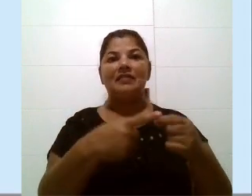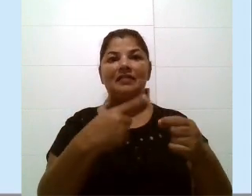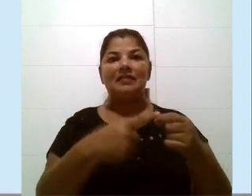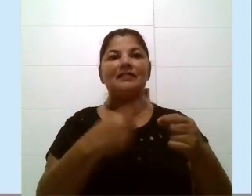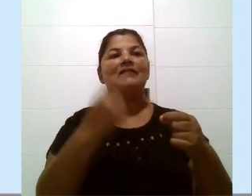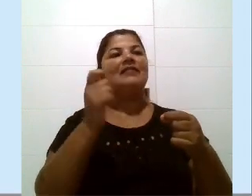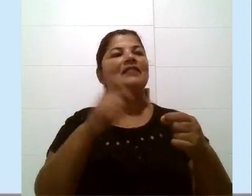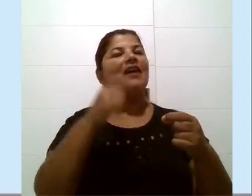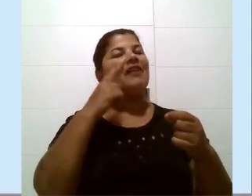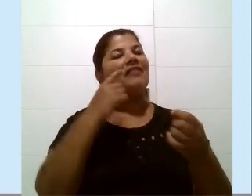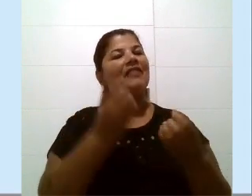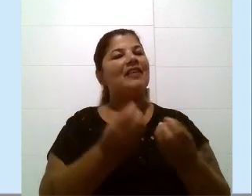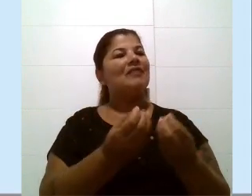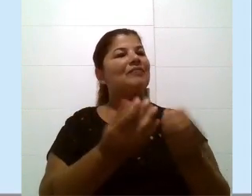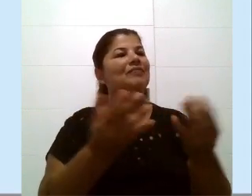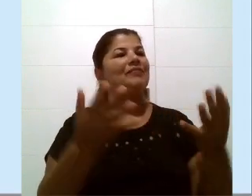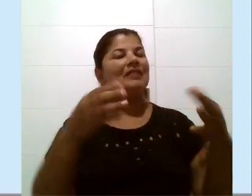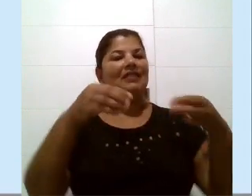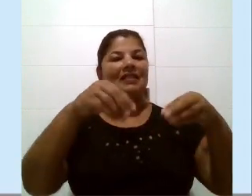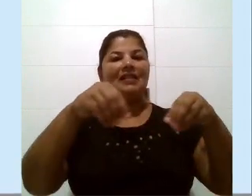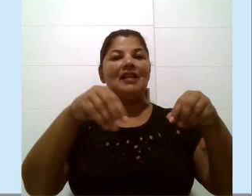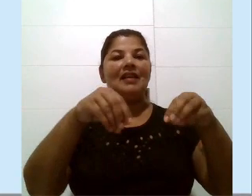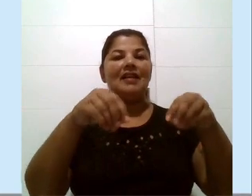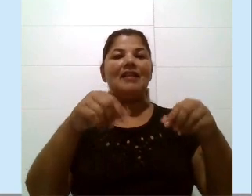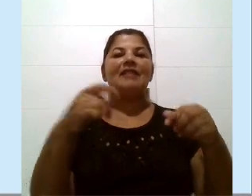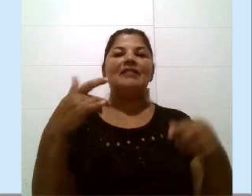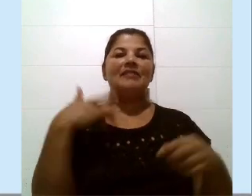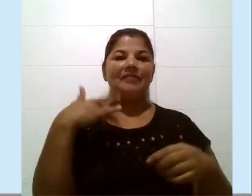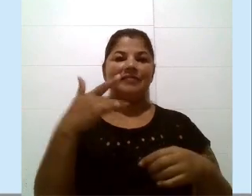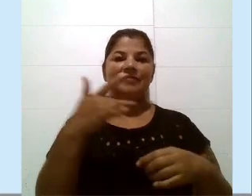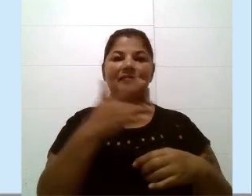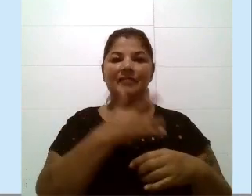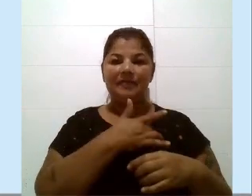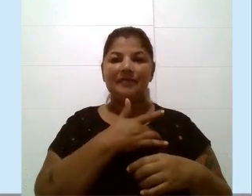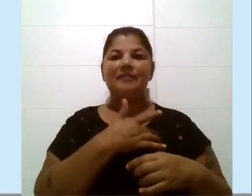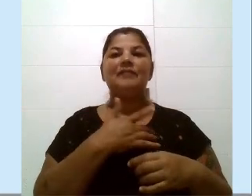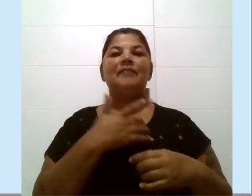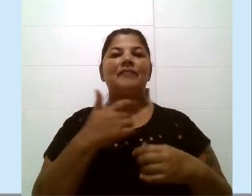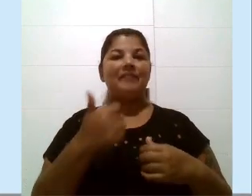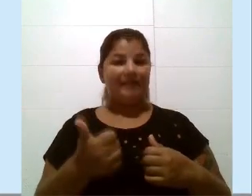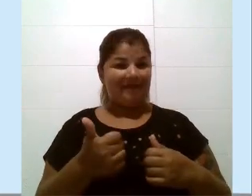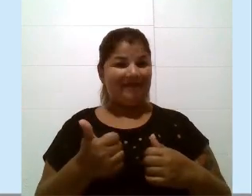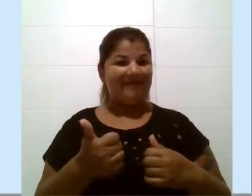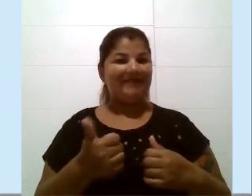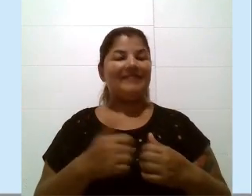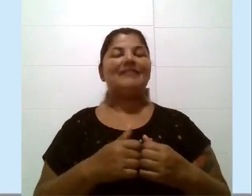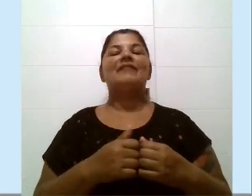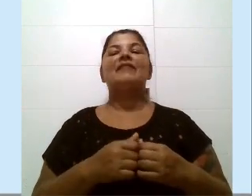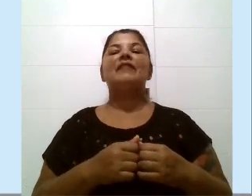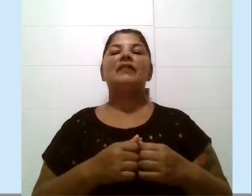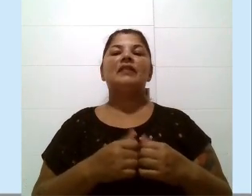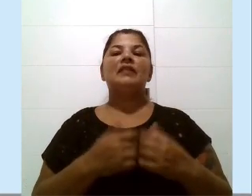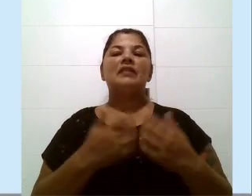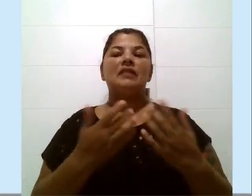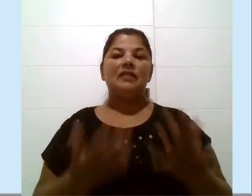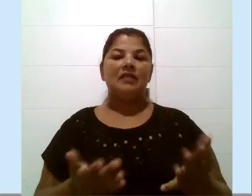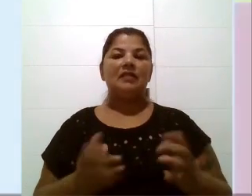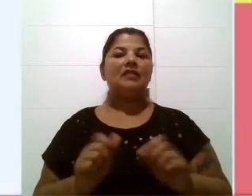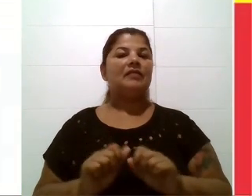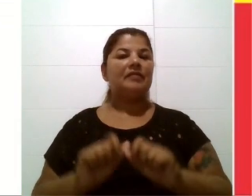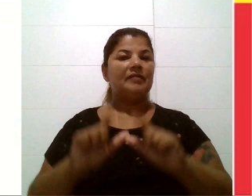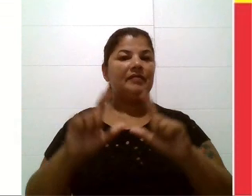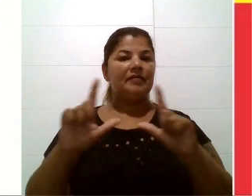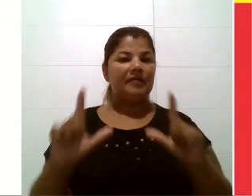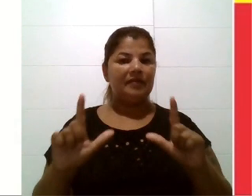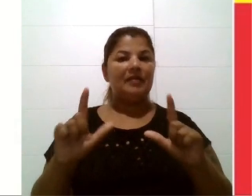mais expostos, tá? Solos mais saudáveis. Ok, sexto ano. Vamos continuar nossa aula. Olha na tela mais uma vez. Então, o